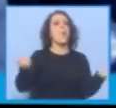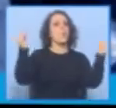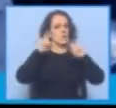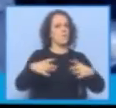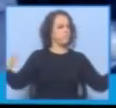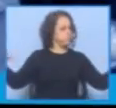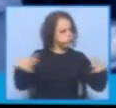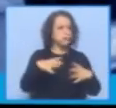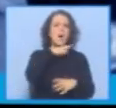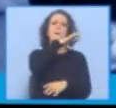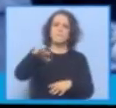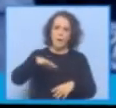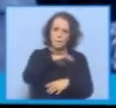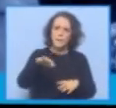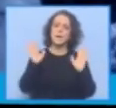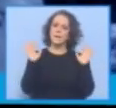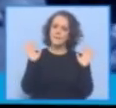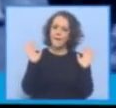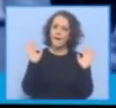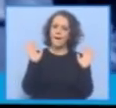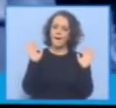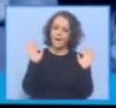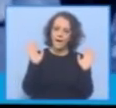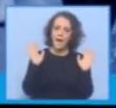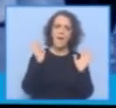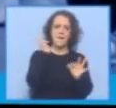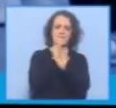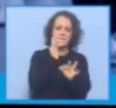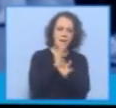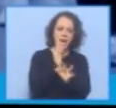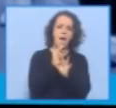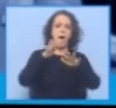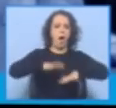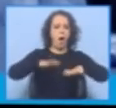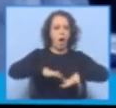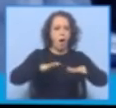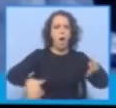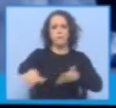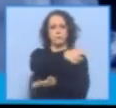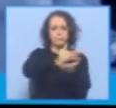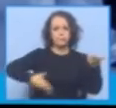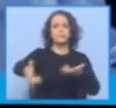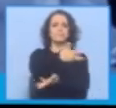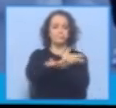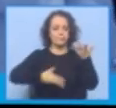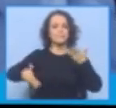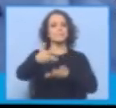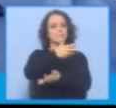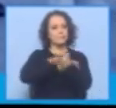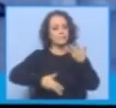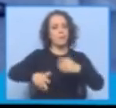família inteira. Portanto, ali estamos, ali celebramos, ali... E, portanto, são tempos e